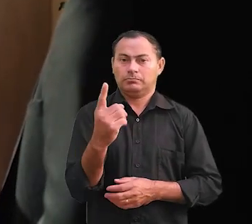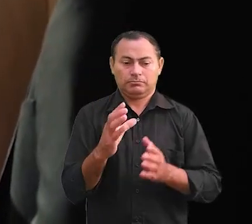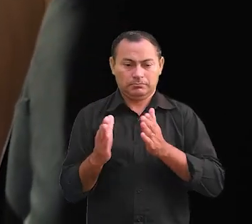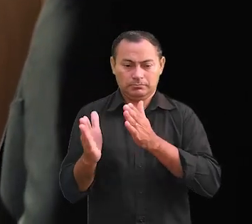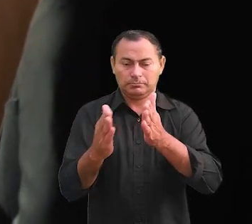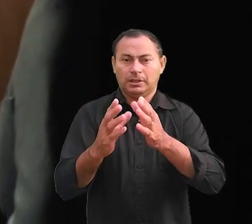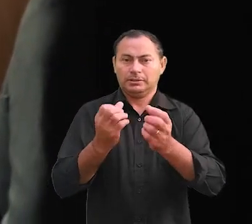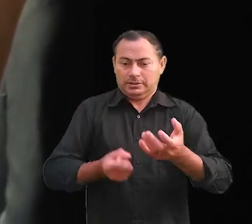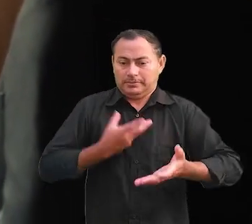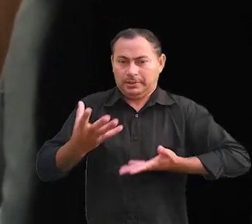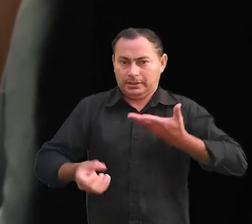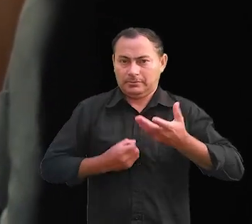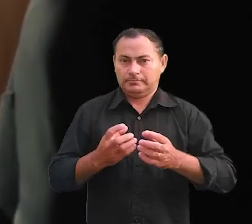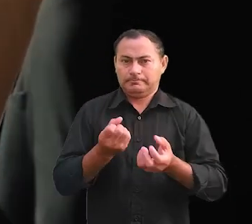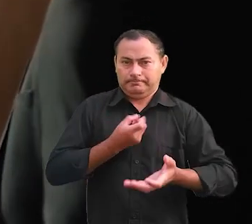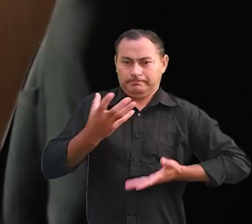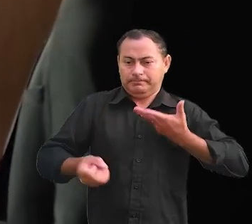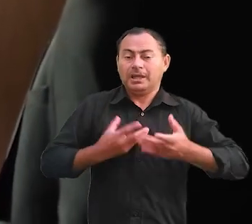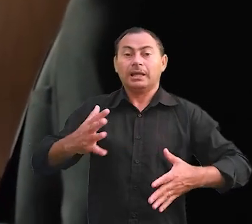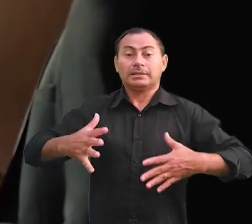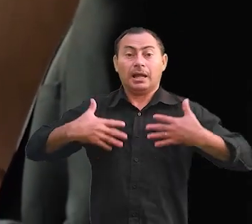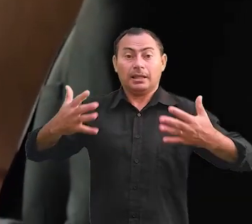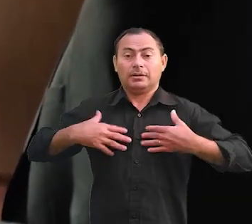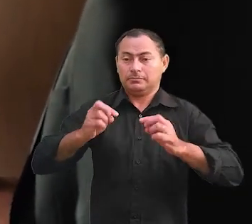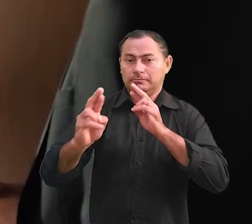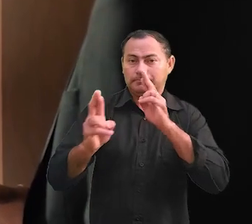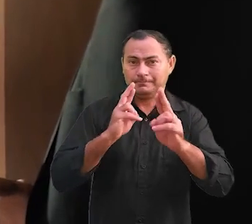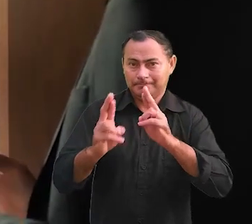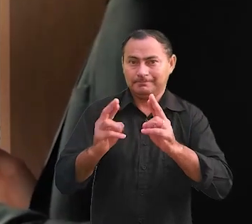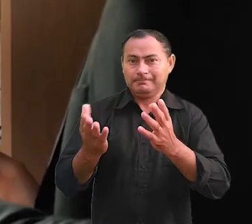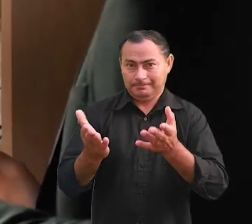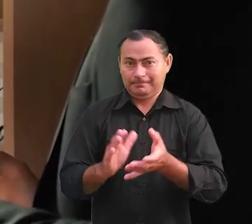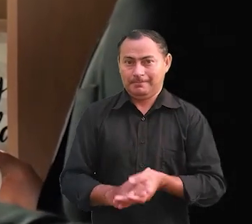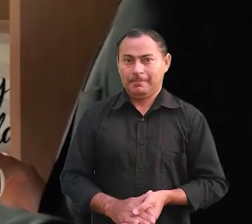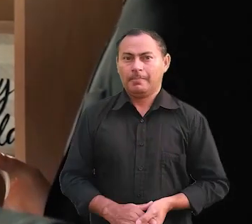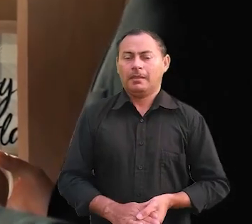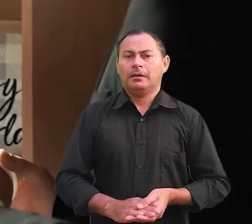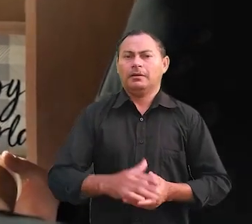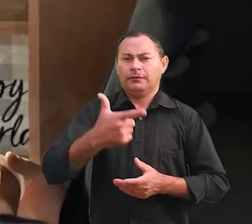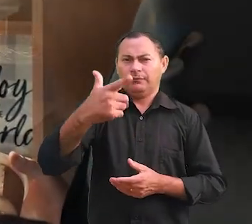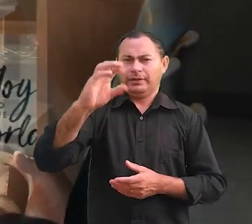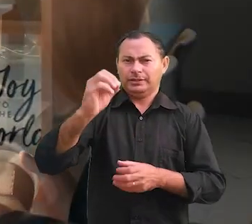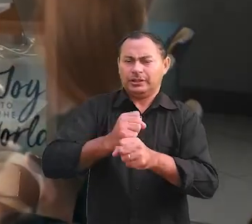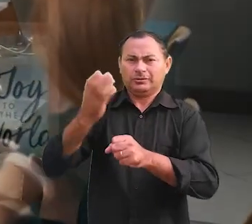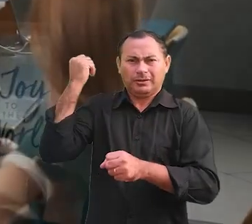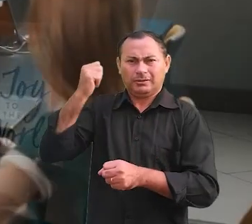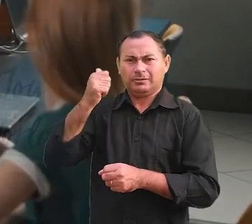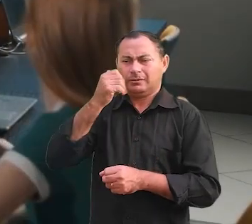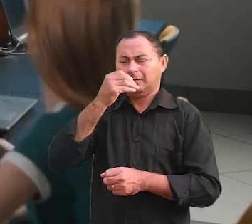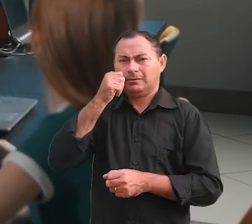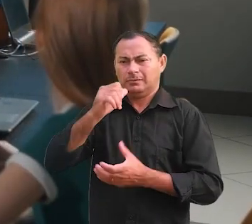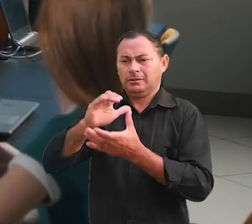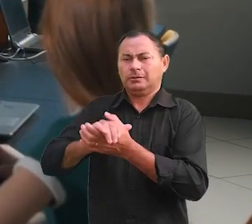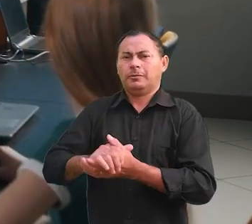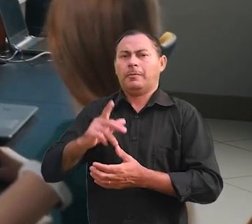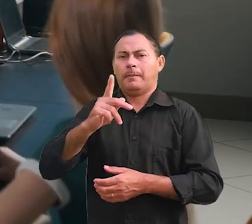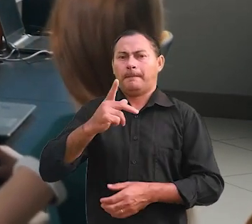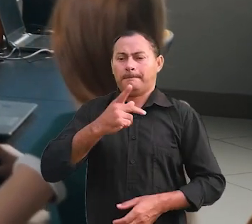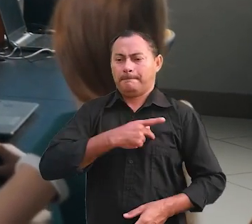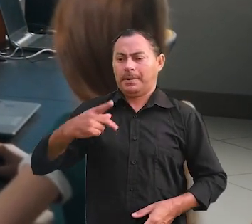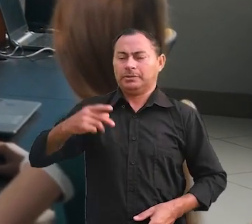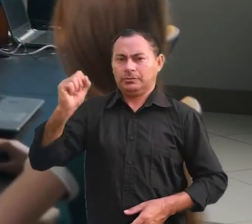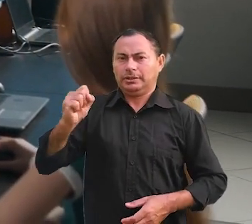apenas um veículo de expressão a expressão de alegria do relacionamento 20 anos atrás da esposa do pastor de